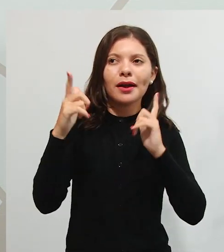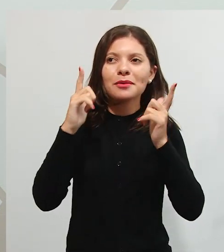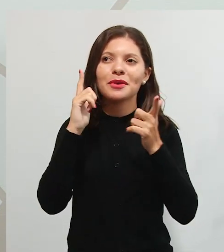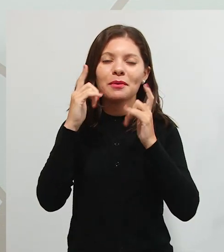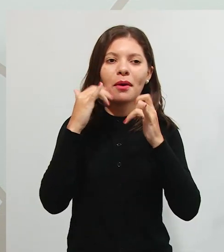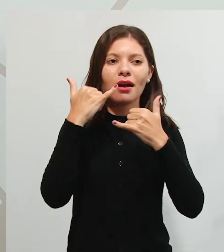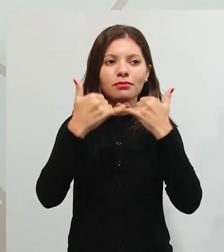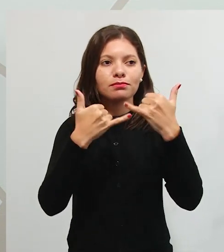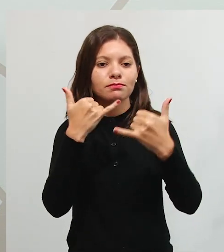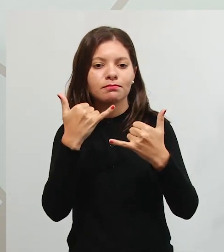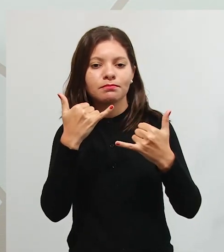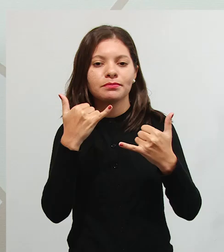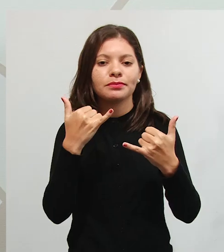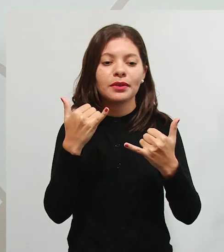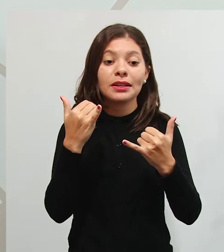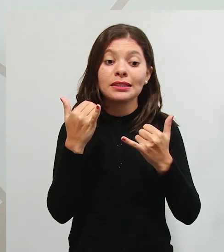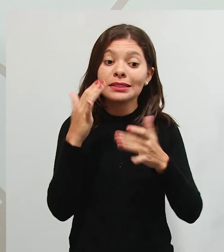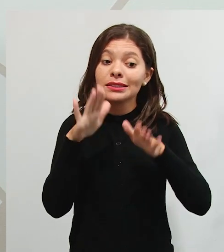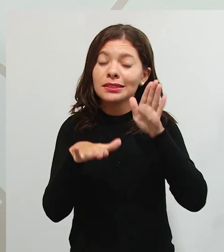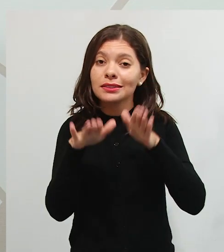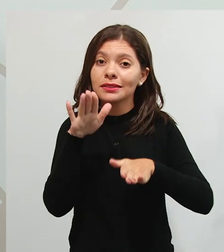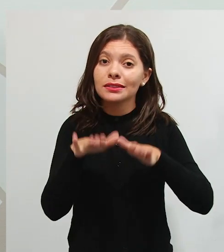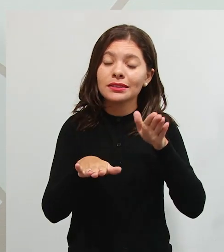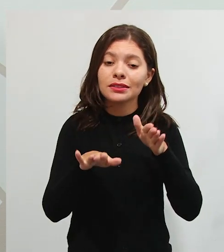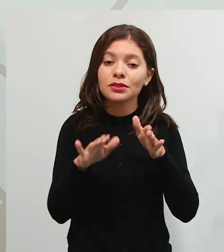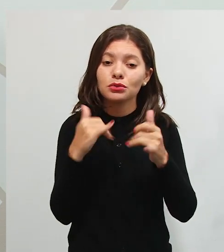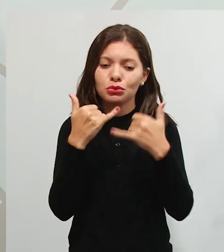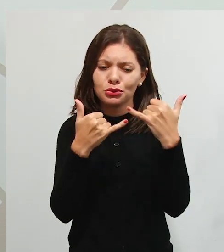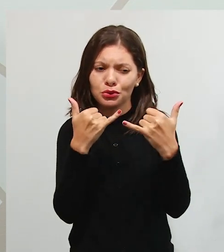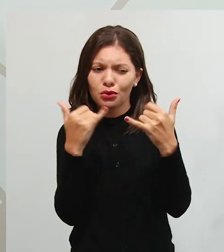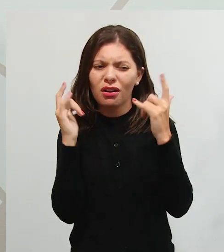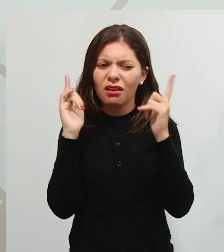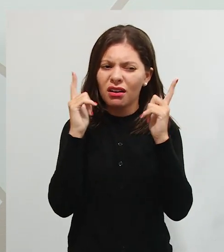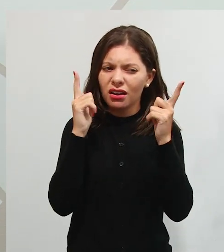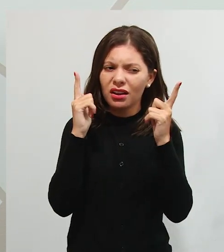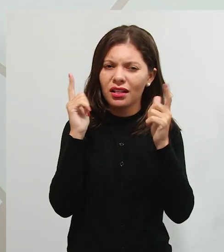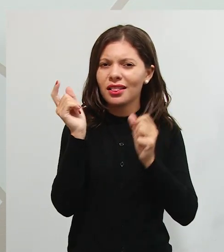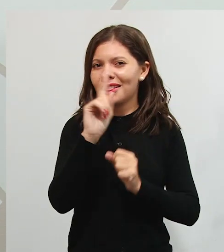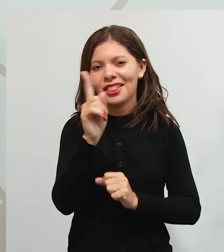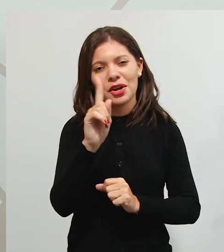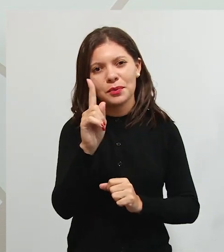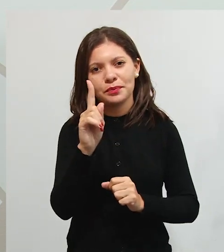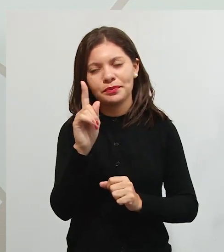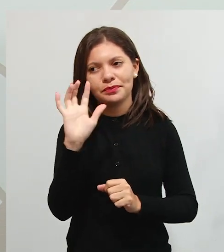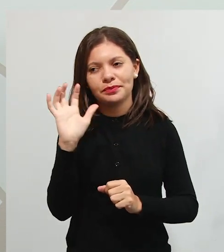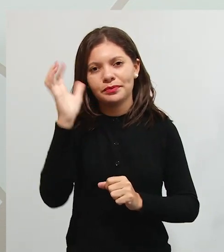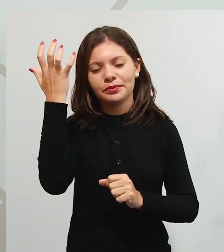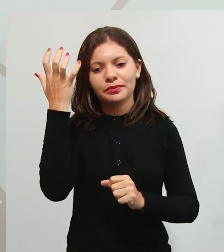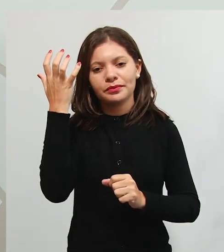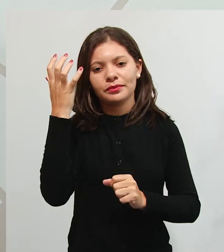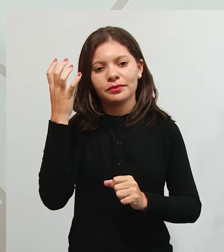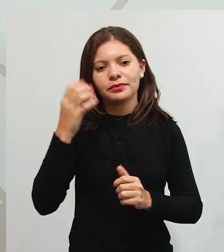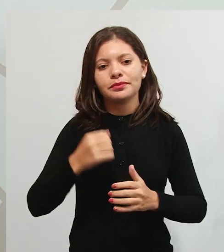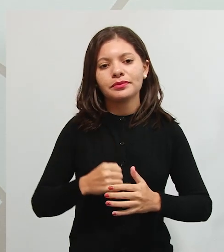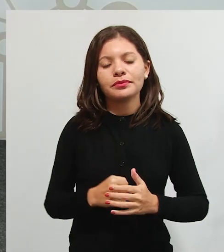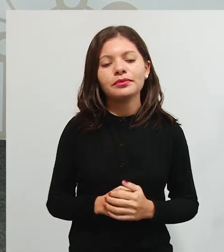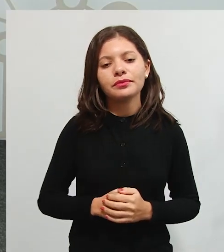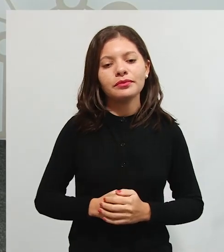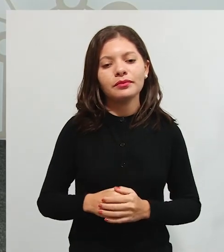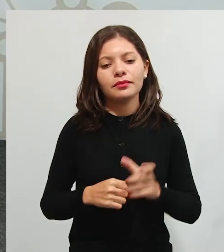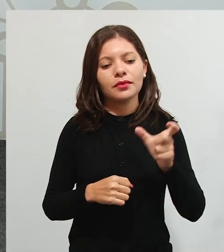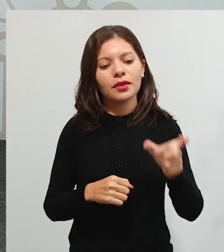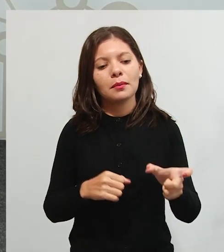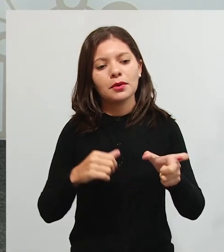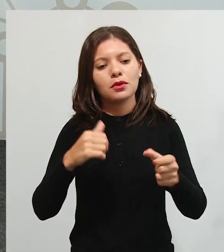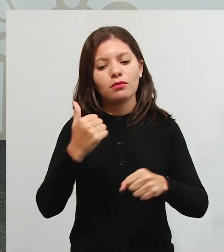se divertindo, mas pode ser que não necessariamente o jogo seja divertido naquela situação. Um atleta profissional,